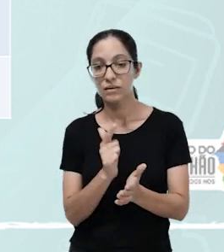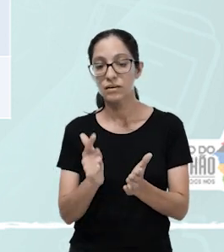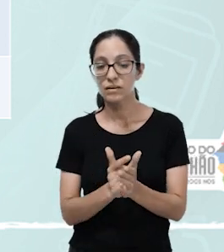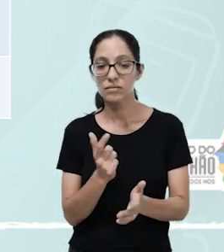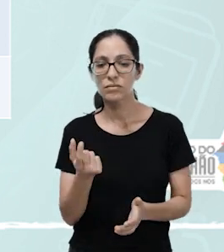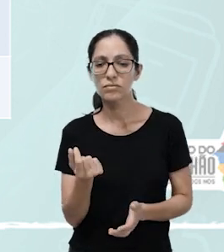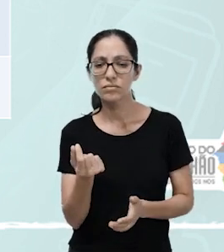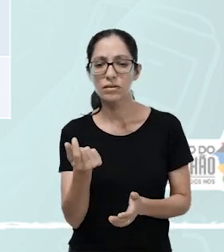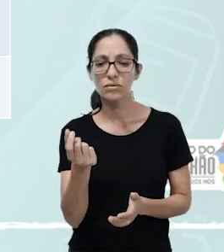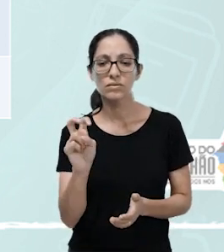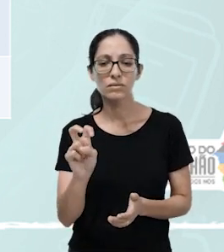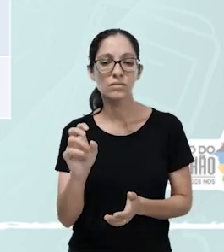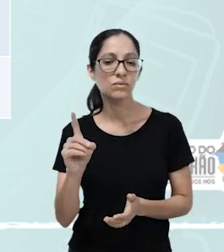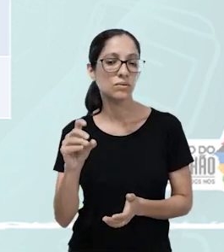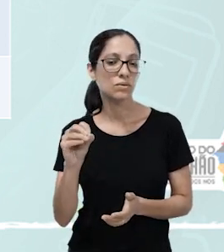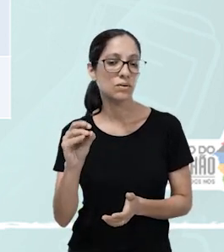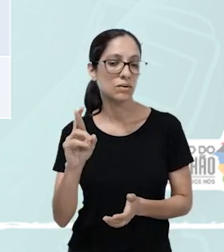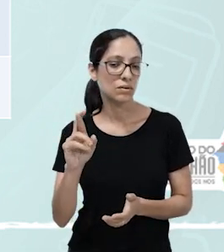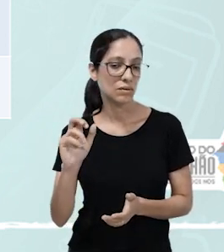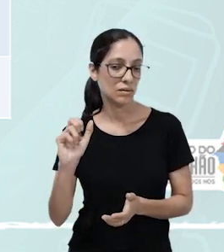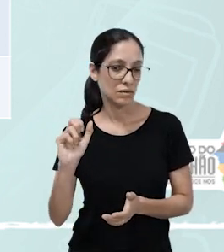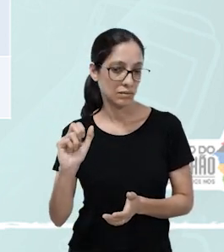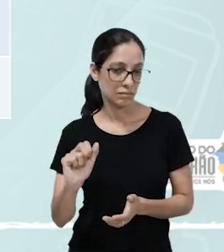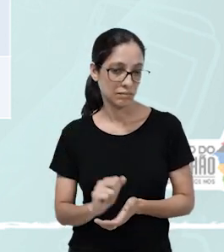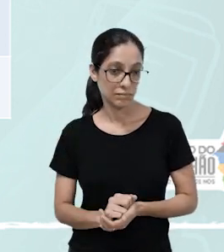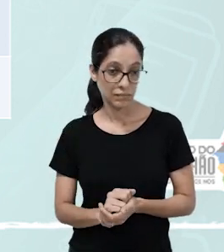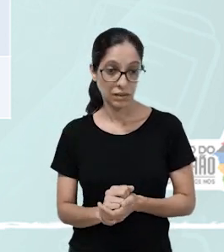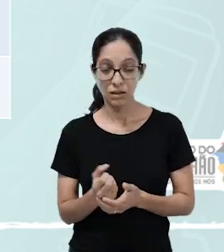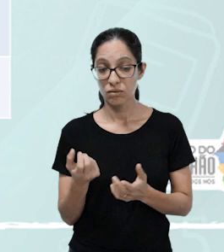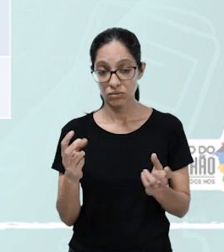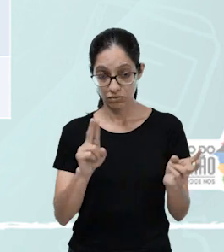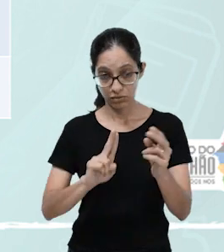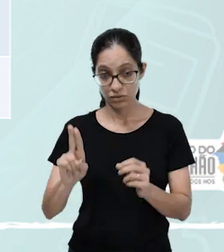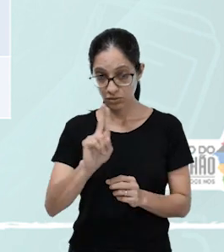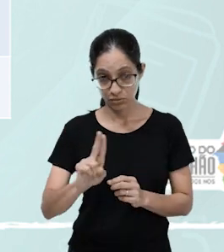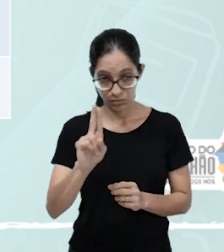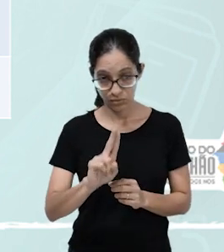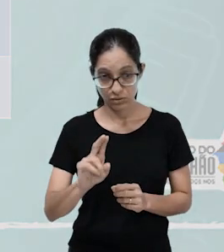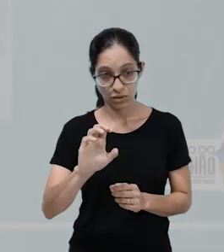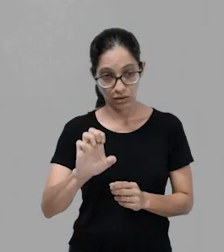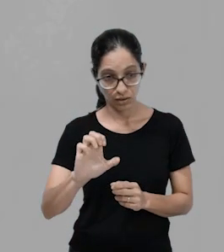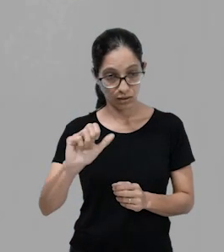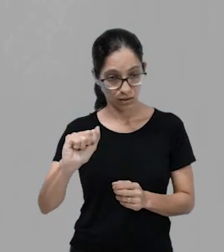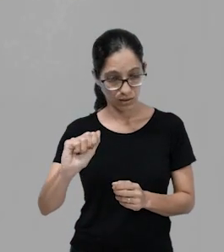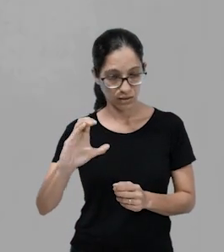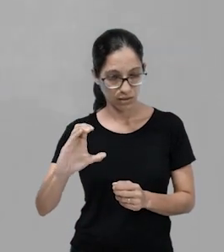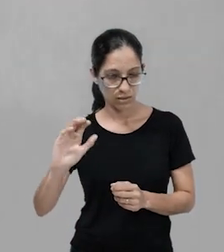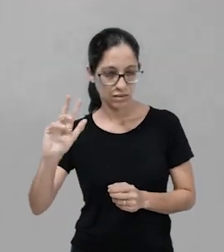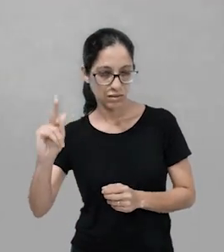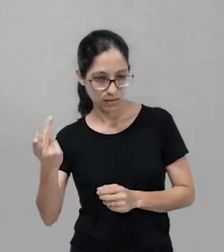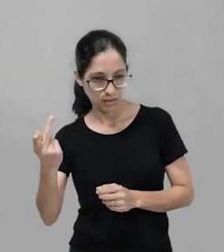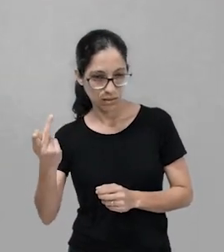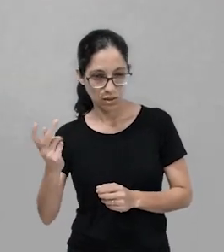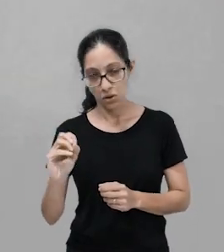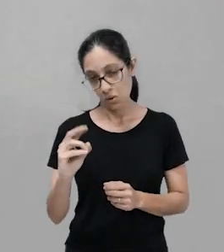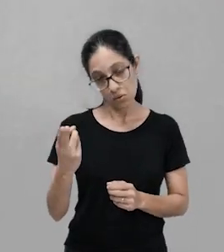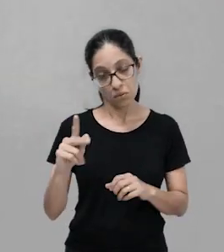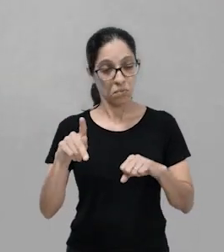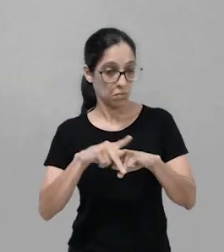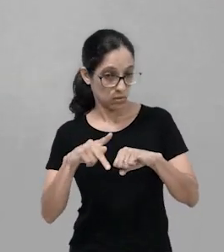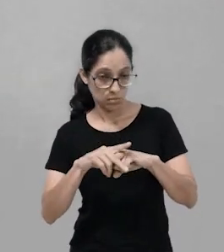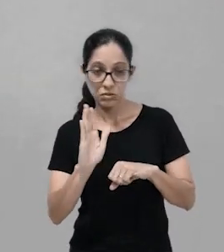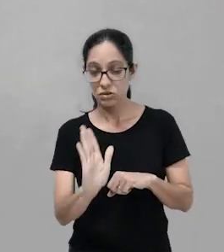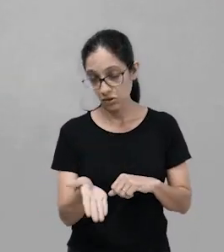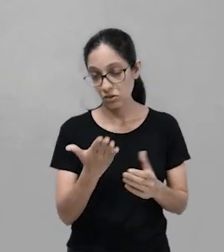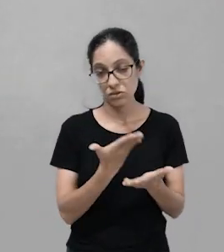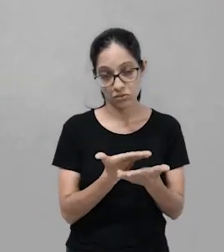custa $5. E aí observa que quando você usa it, ou quando você usa aqueles pronomes que eu mostrei